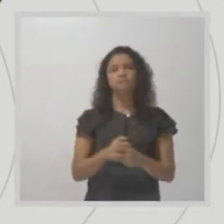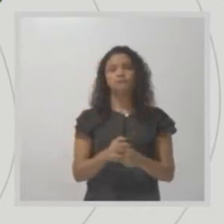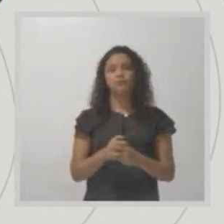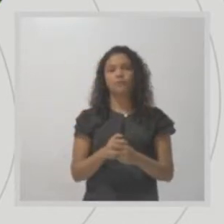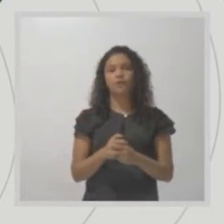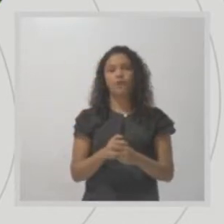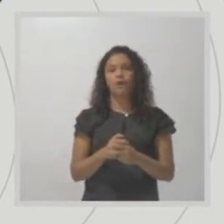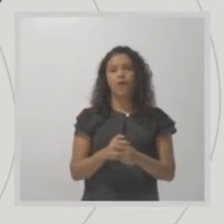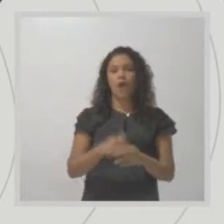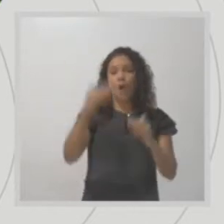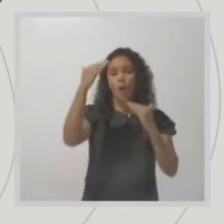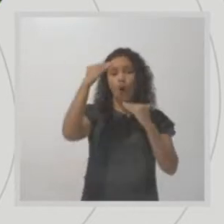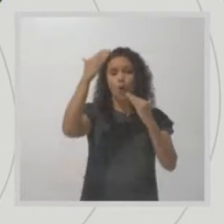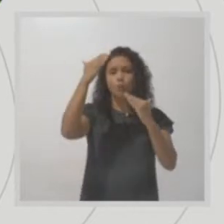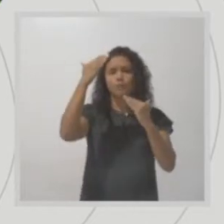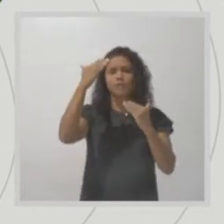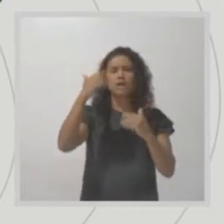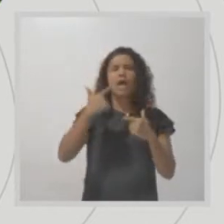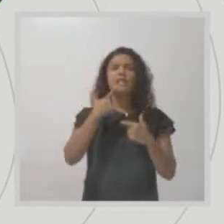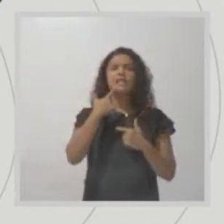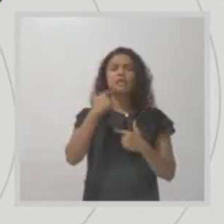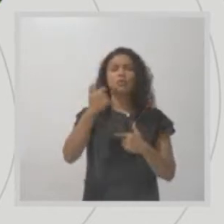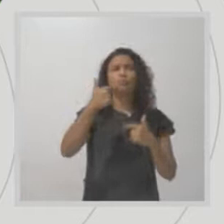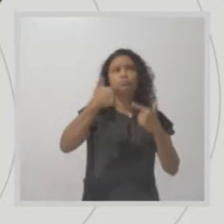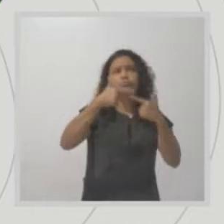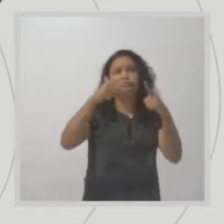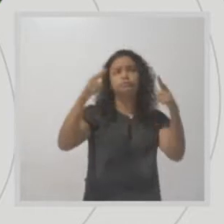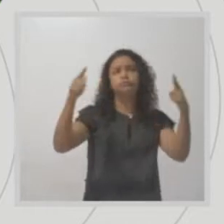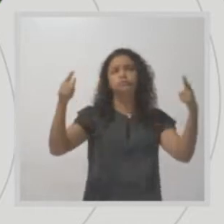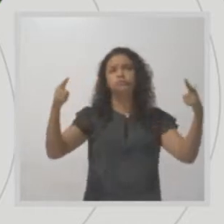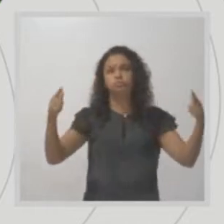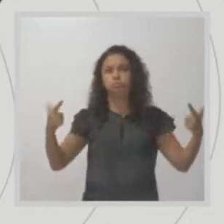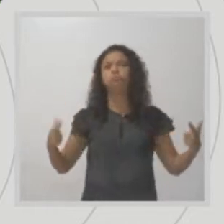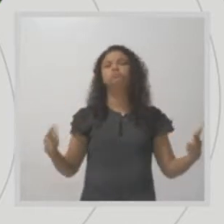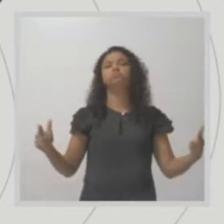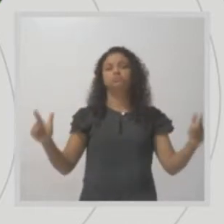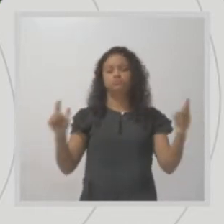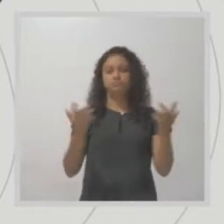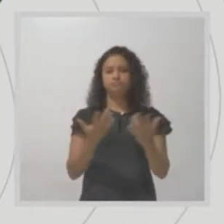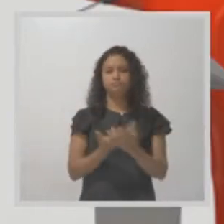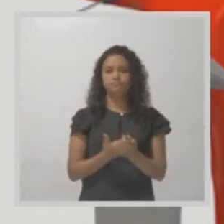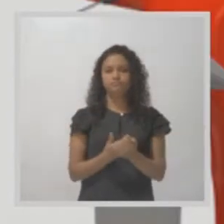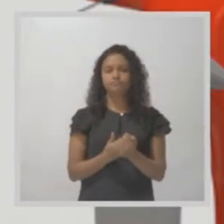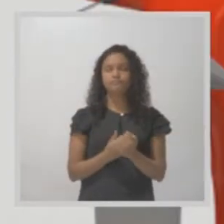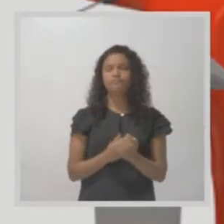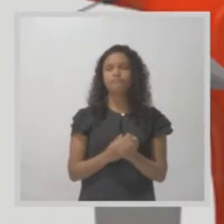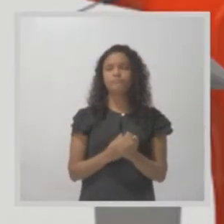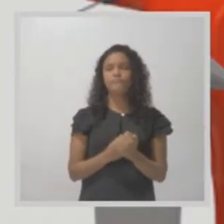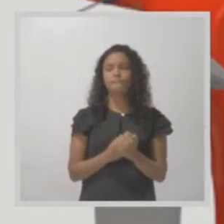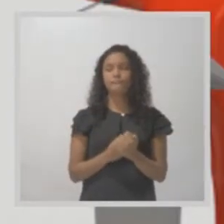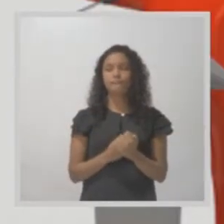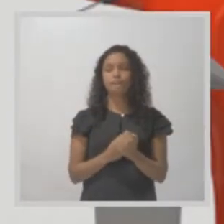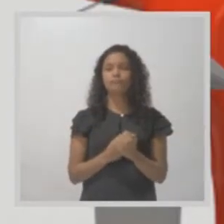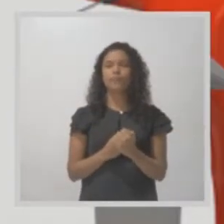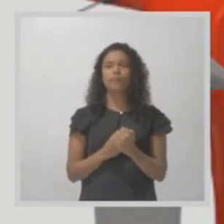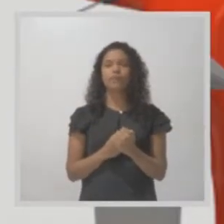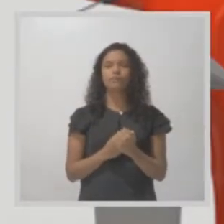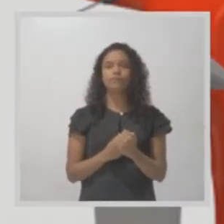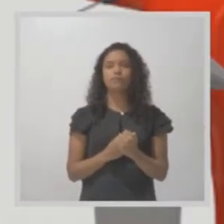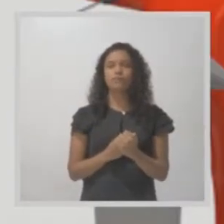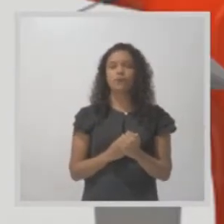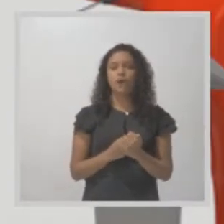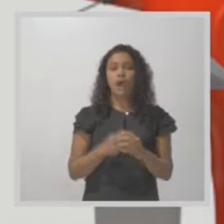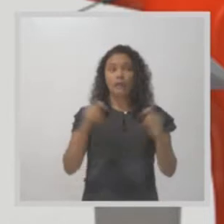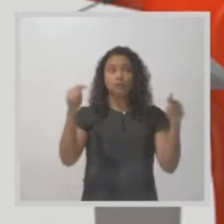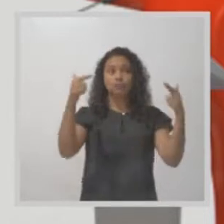vários idiomas, né? Thank you, merci e outras linguagens que nós não dominamos